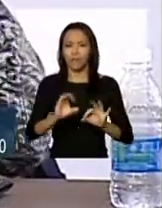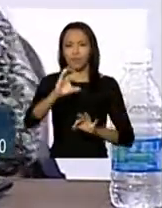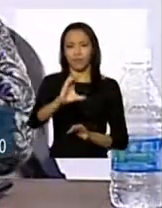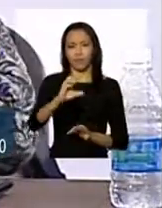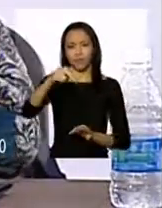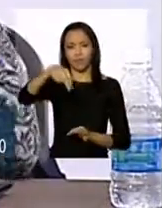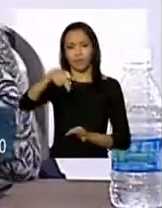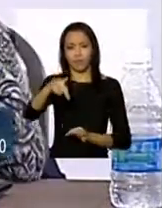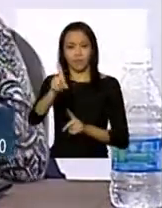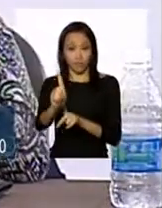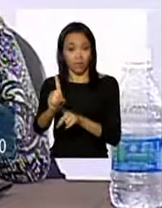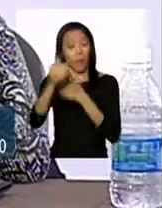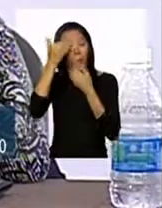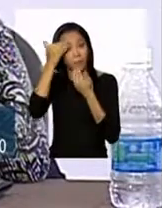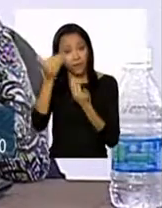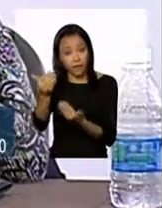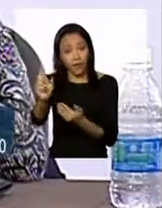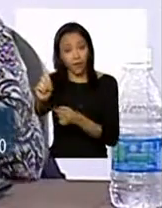Muito obrigada.